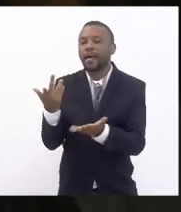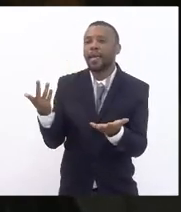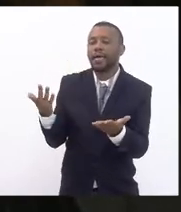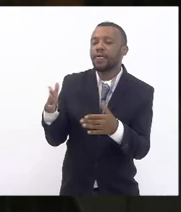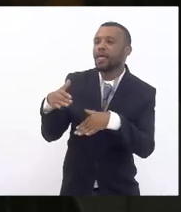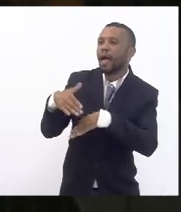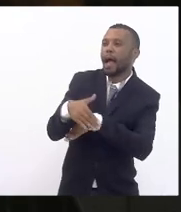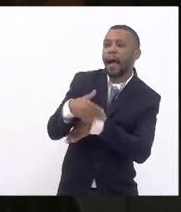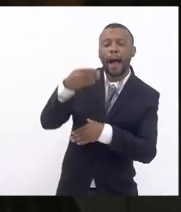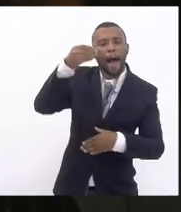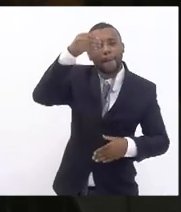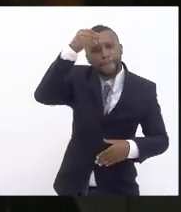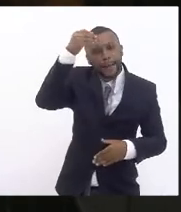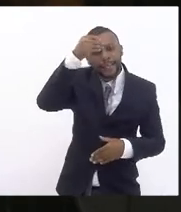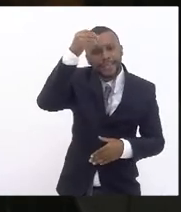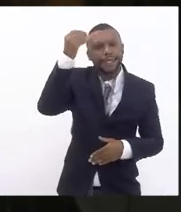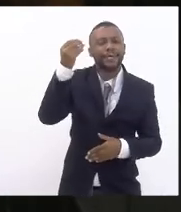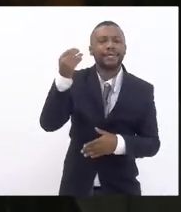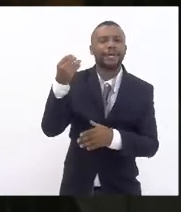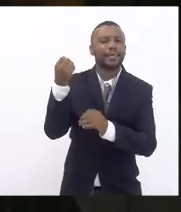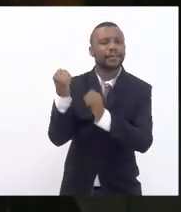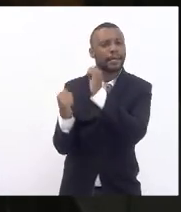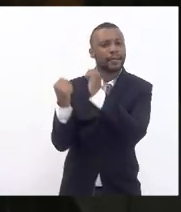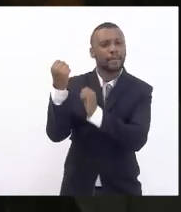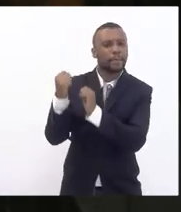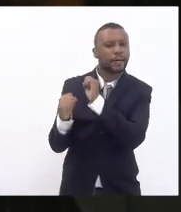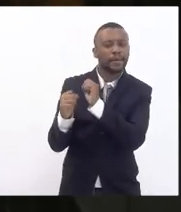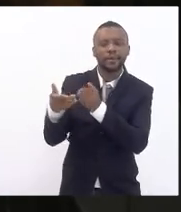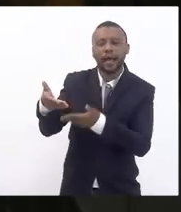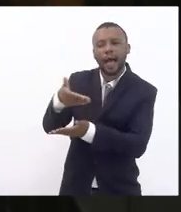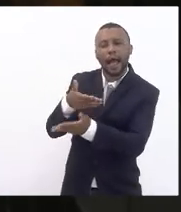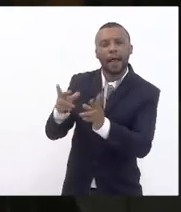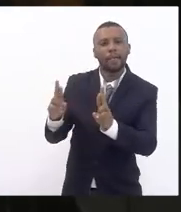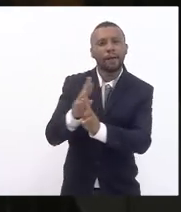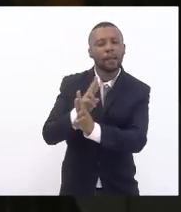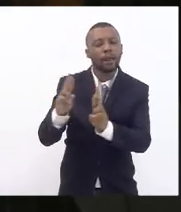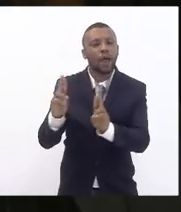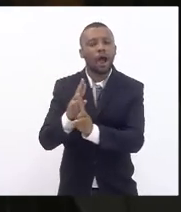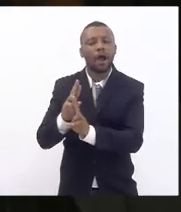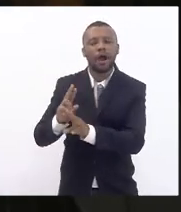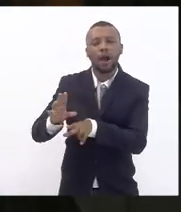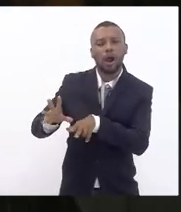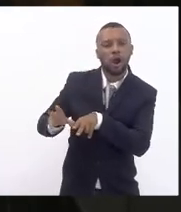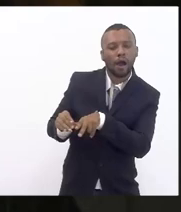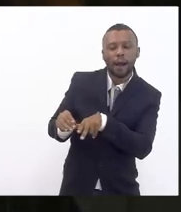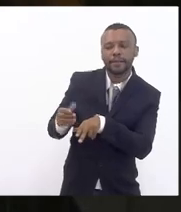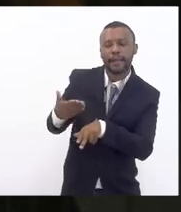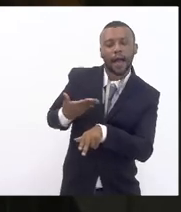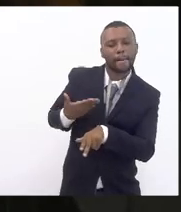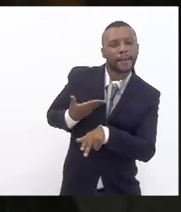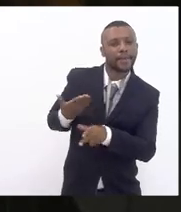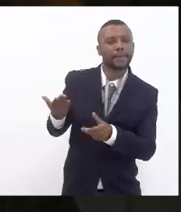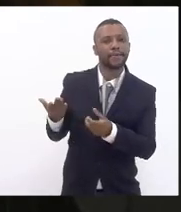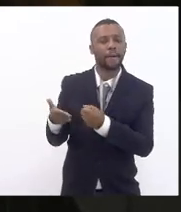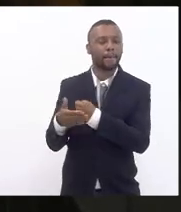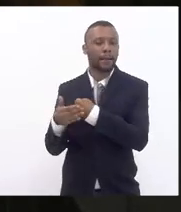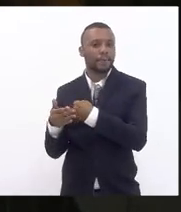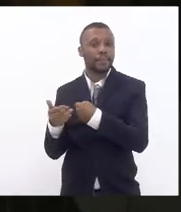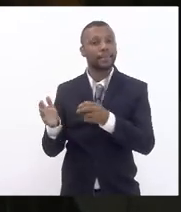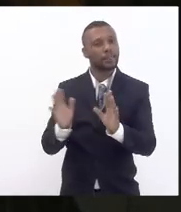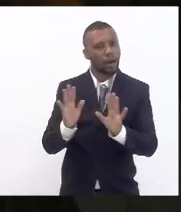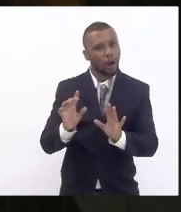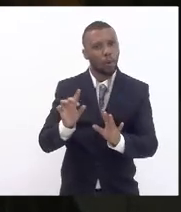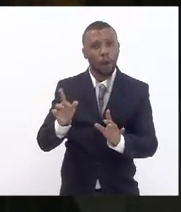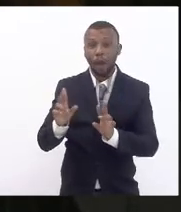das concessionárias, né? Uma relação de camaradagem. Não tem que ter camaradagem nenhuma, não tem que ter apadrinhamento nenhum. Uma relação do